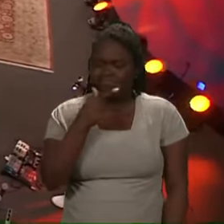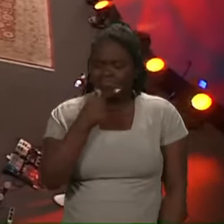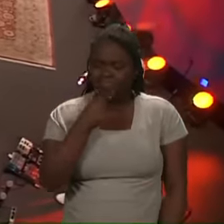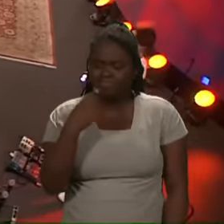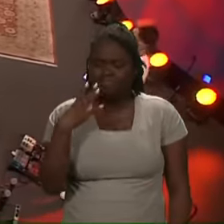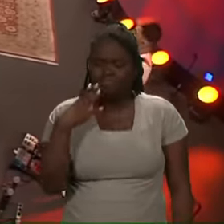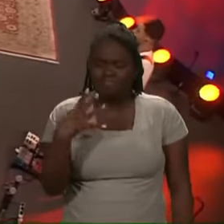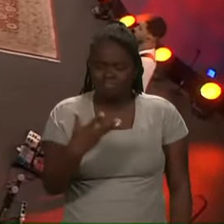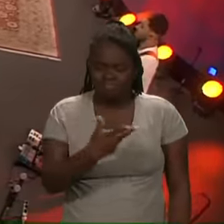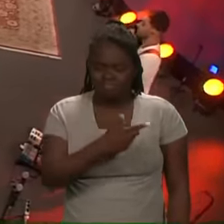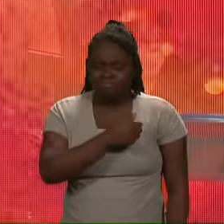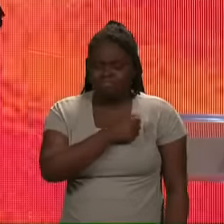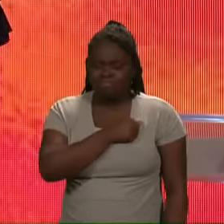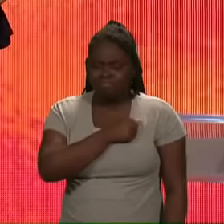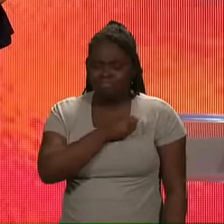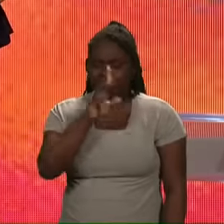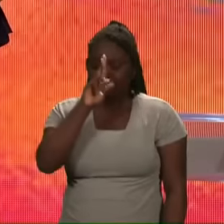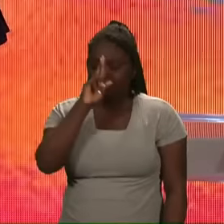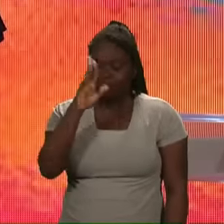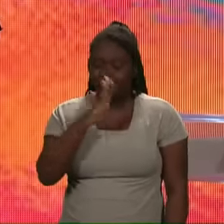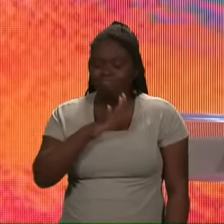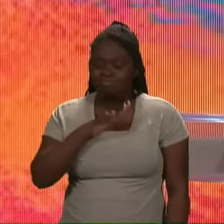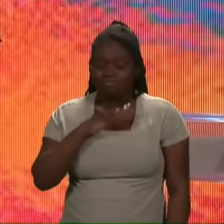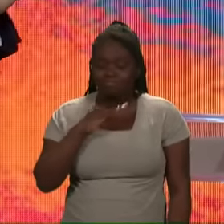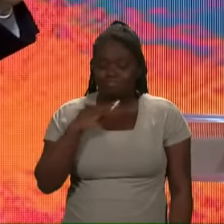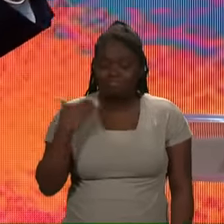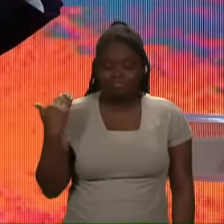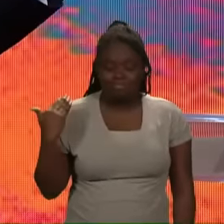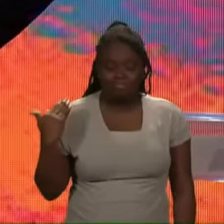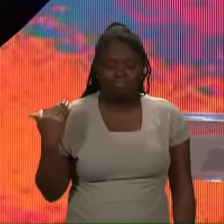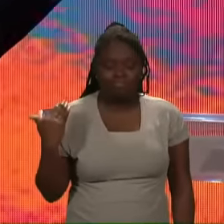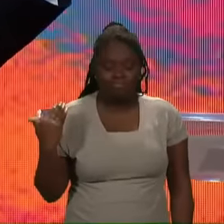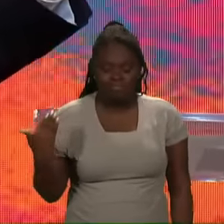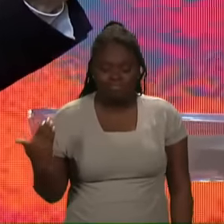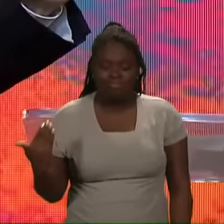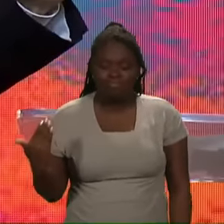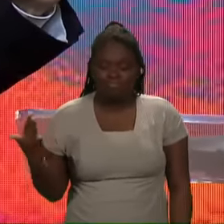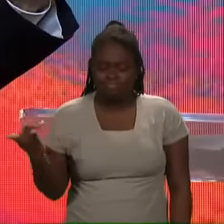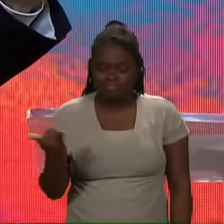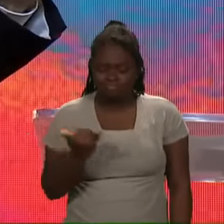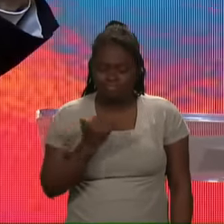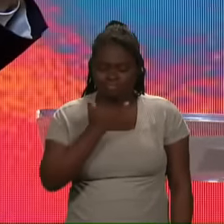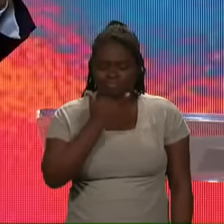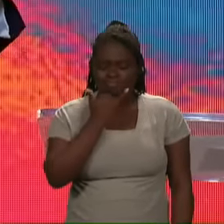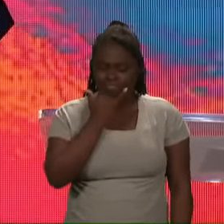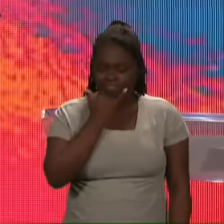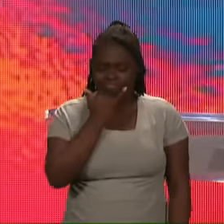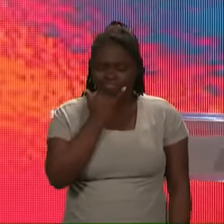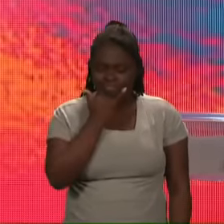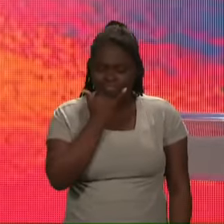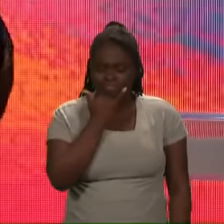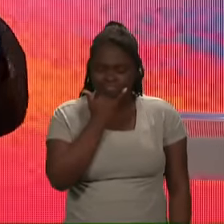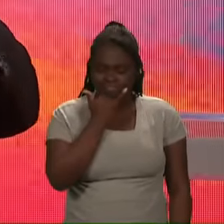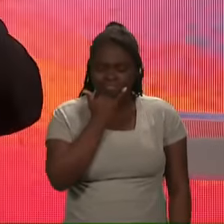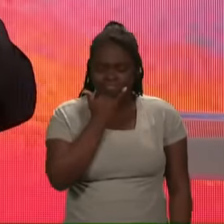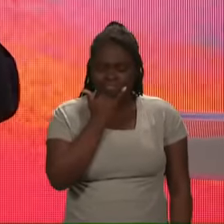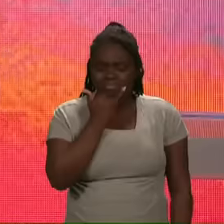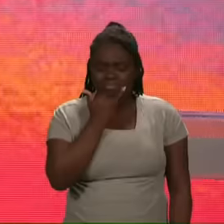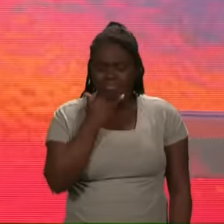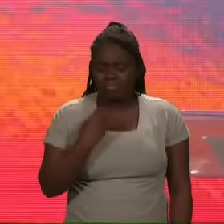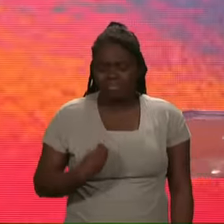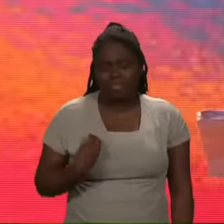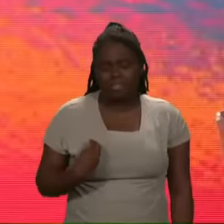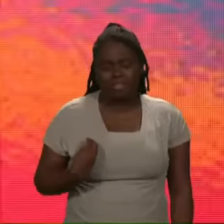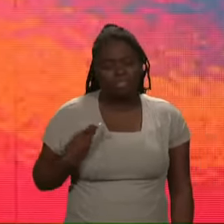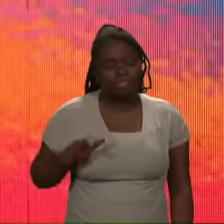Salvador, que o Senhor morreu para nos perdoar e nos dar a vida